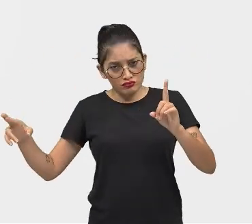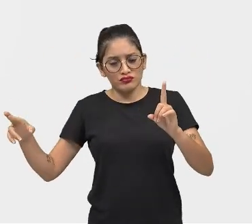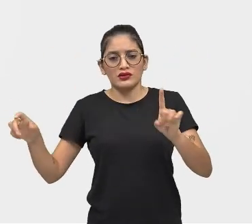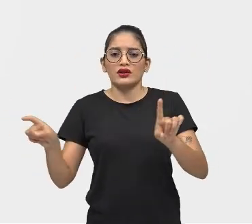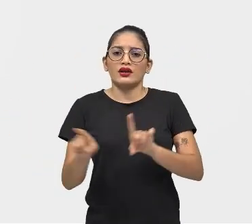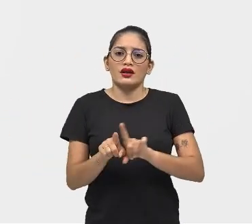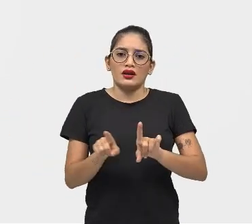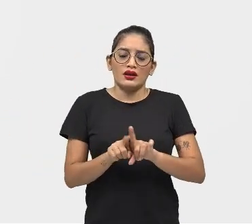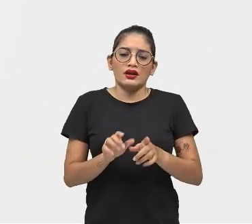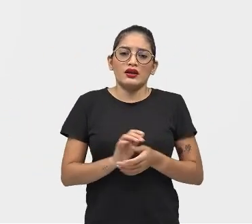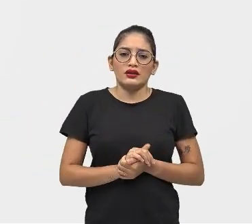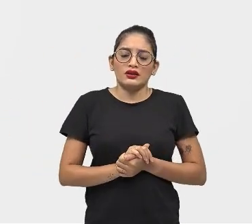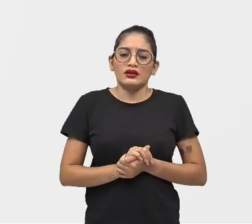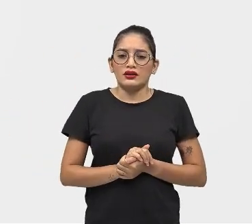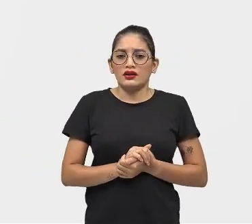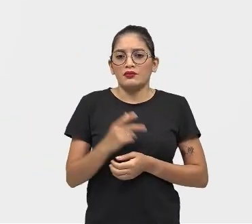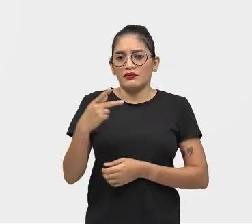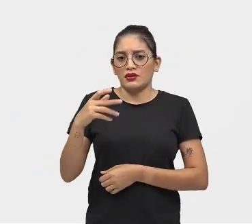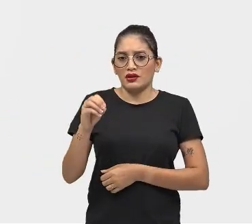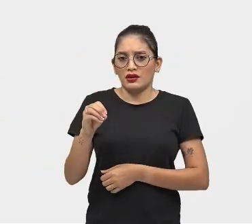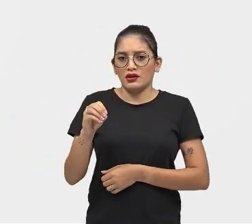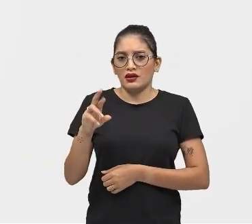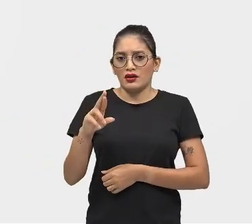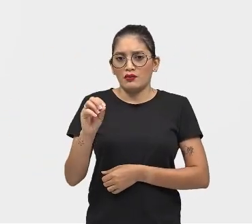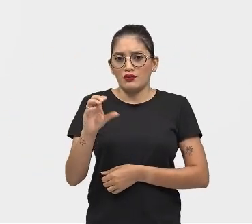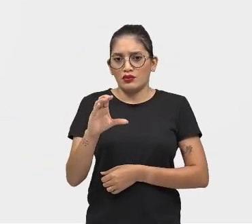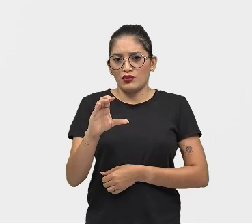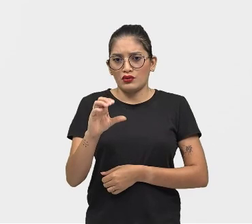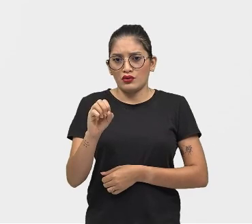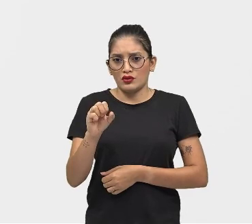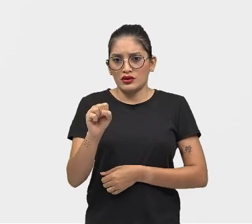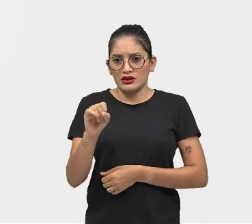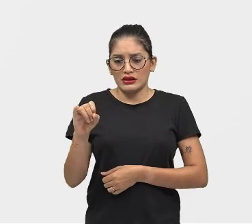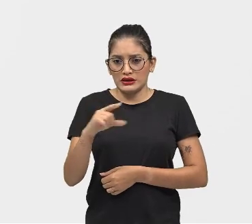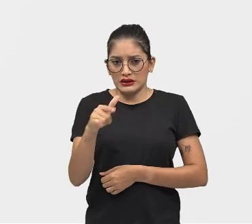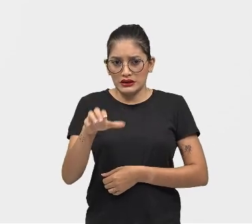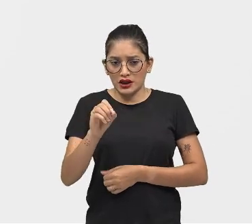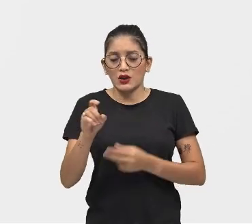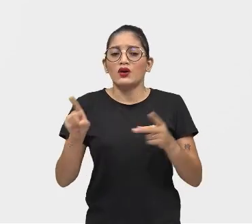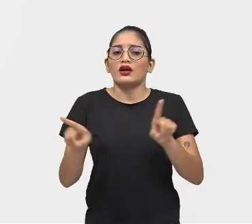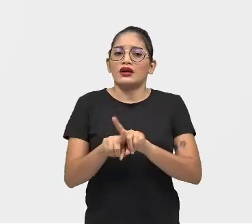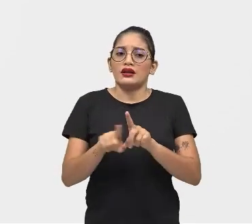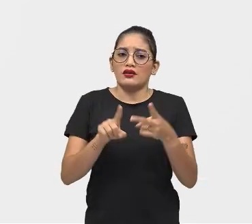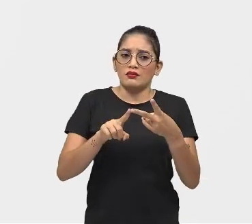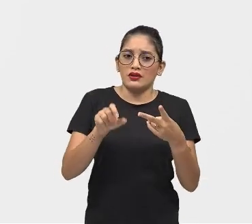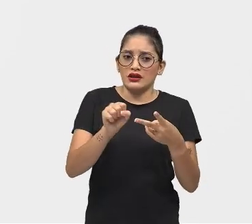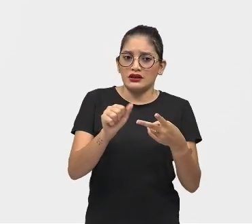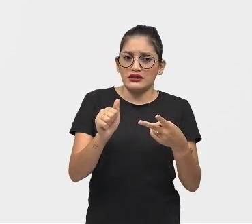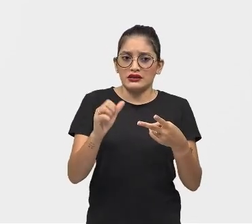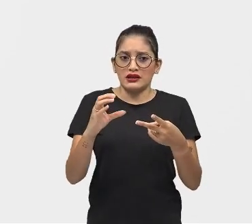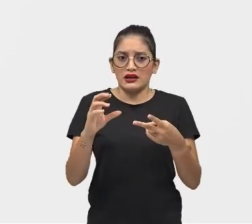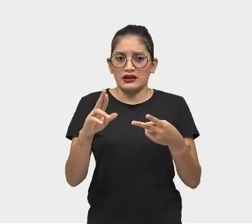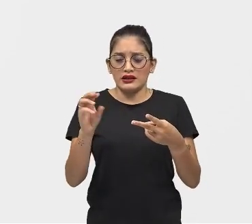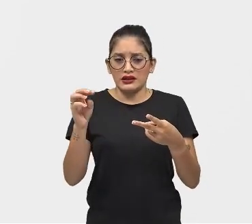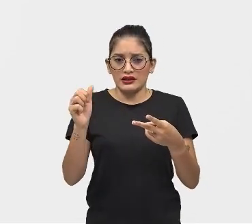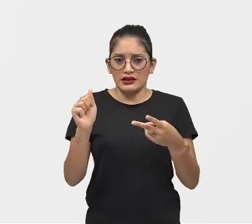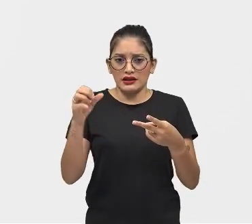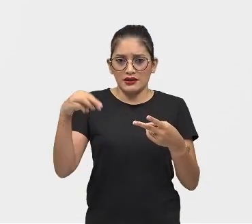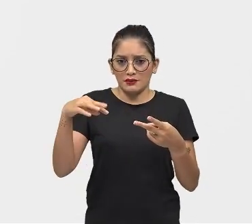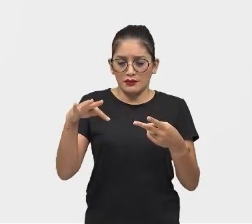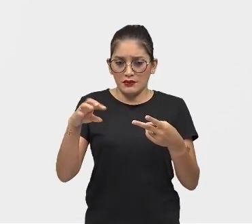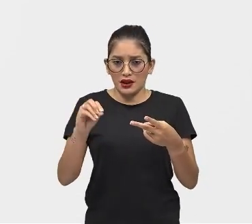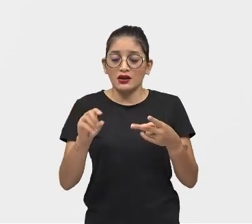a procissão, que é uma tradição do cristianismo, os sacramentos, a Eucaristia, que talvez